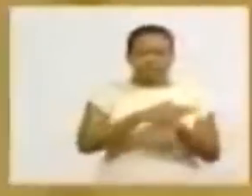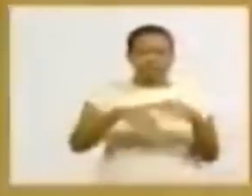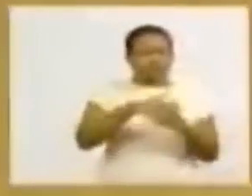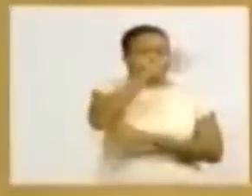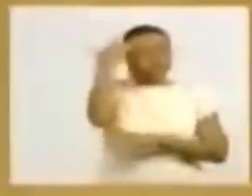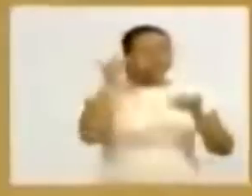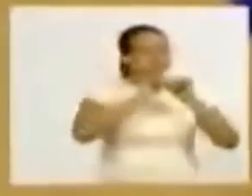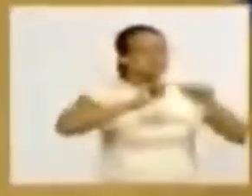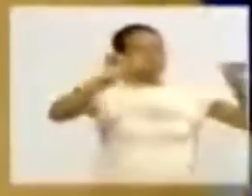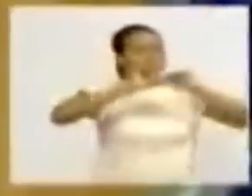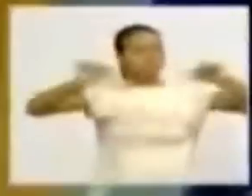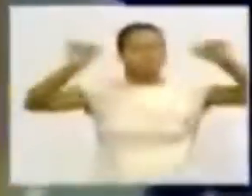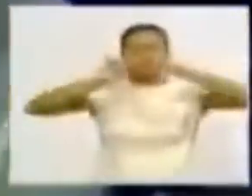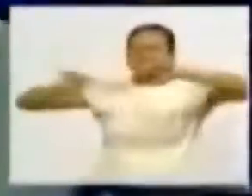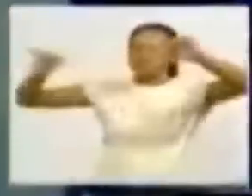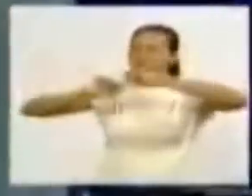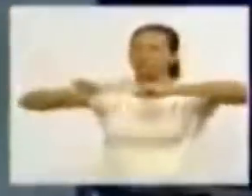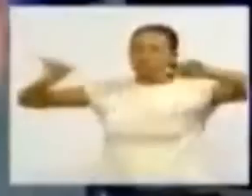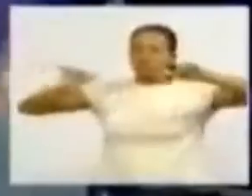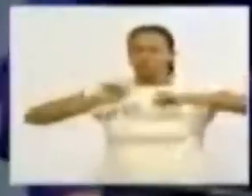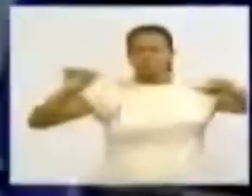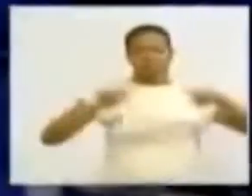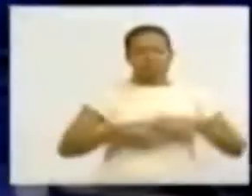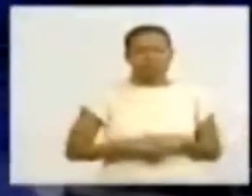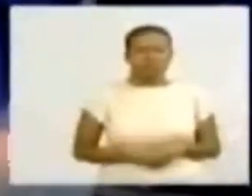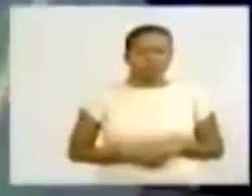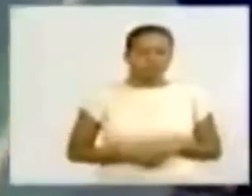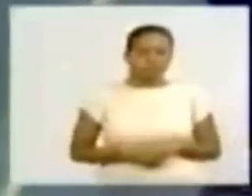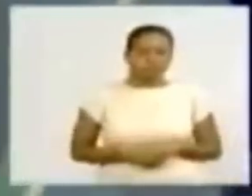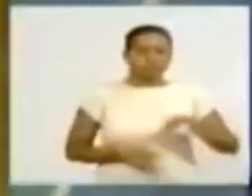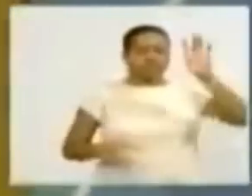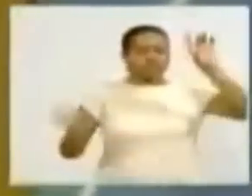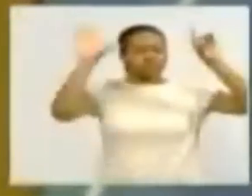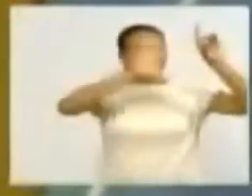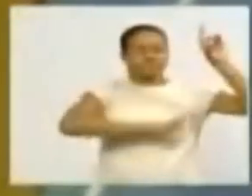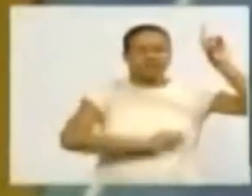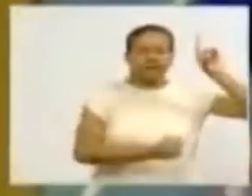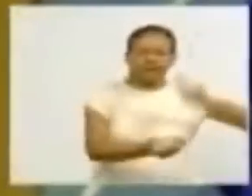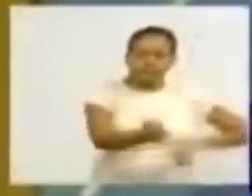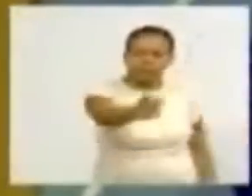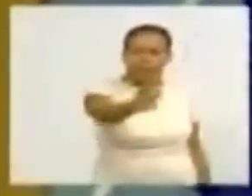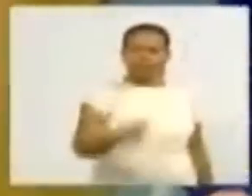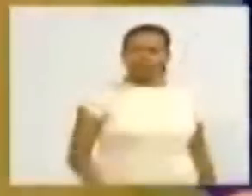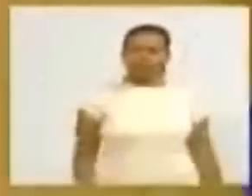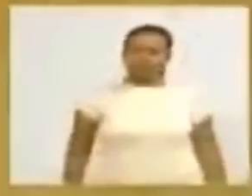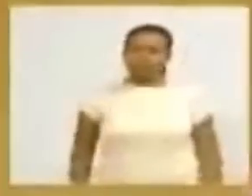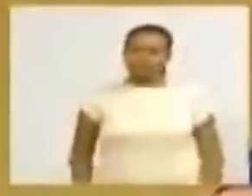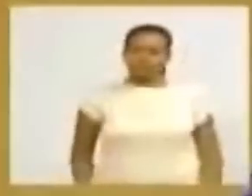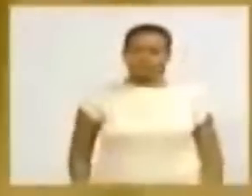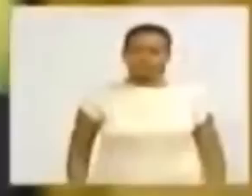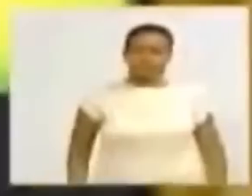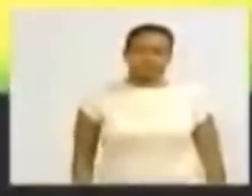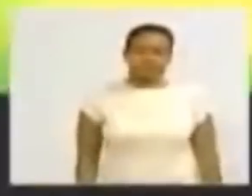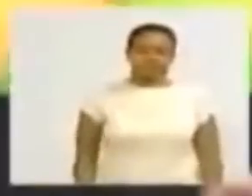mais inusitados, gritar em alto bom som, que Deus ama você,